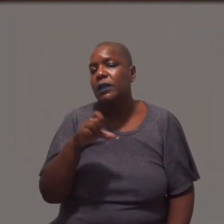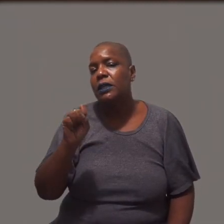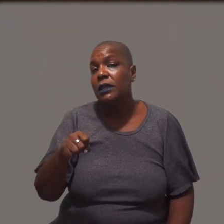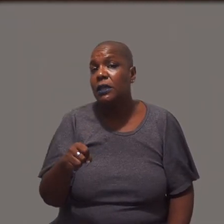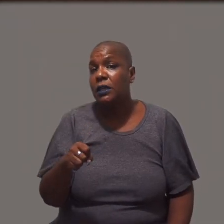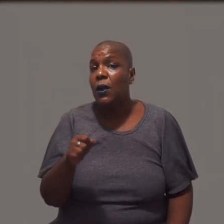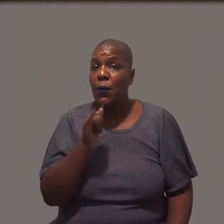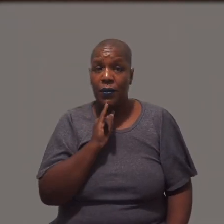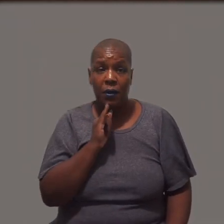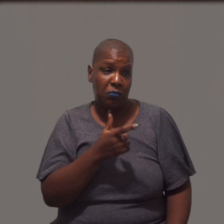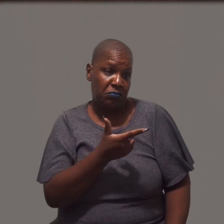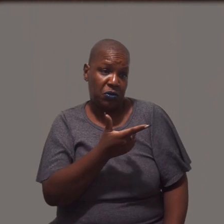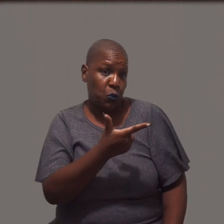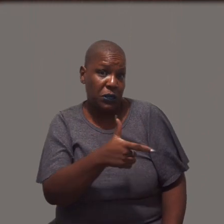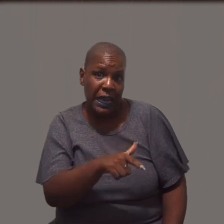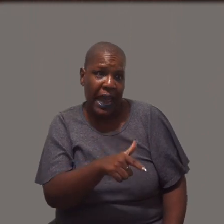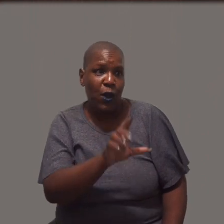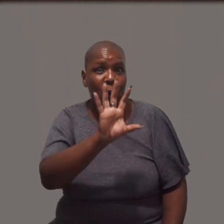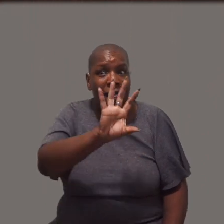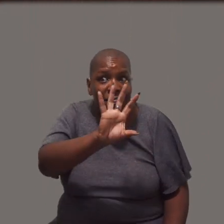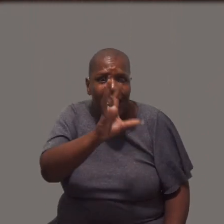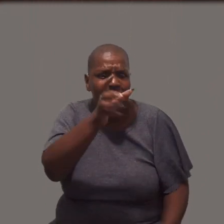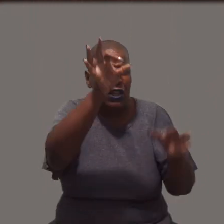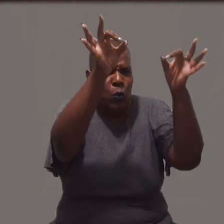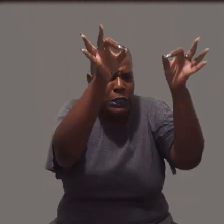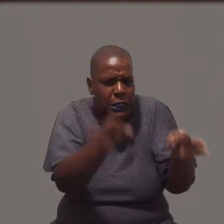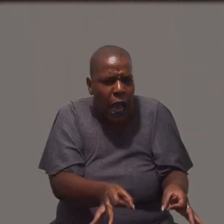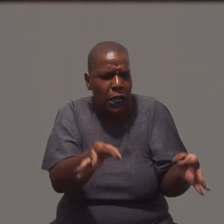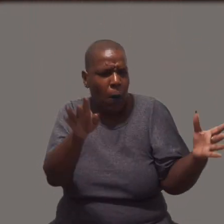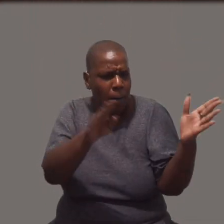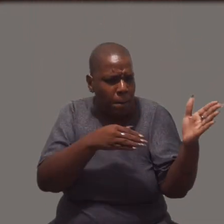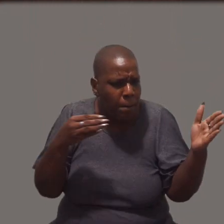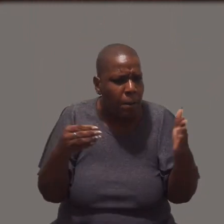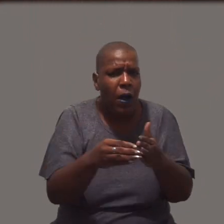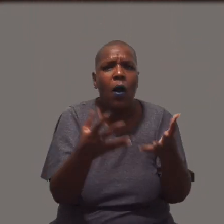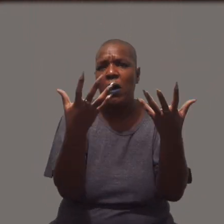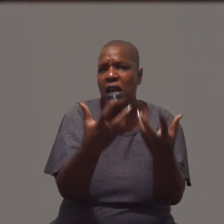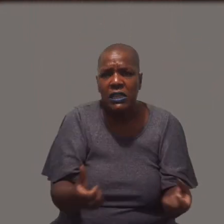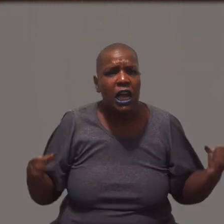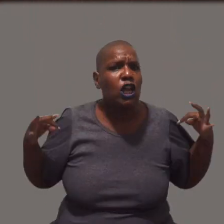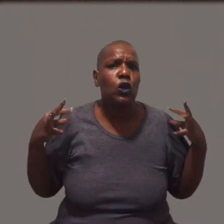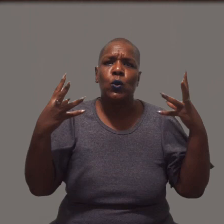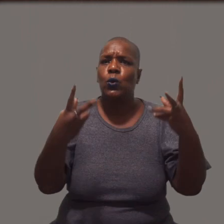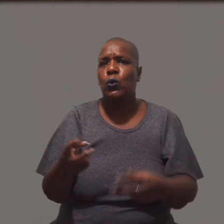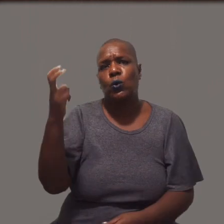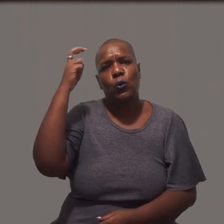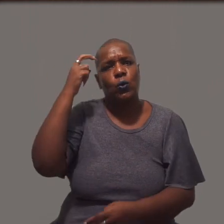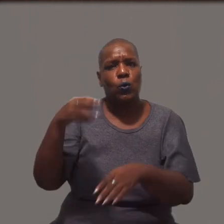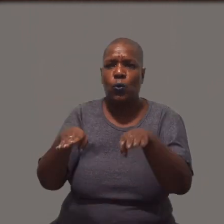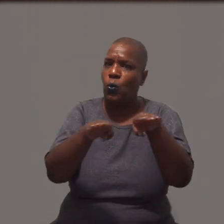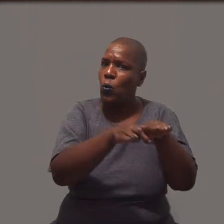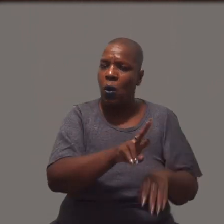válida. Ou seja, não existe uma definição absoluta de música que seja aceita por todas as